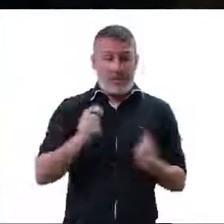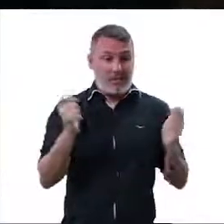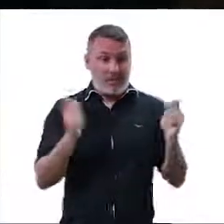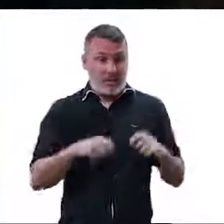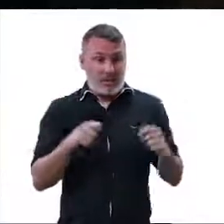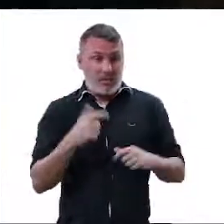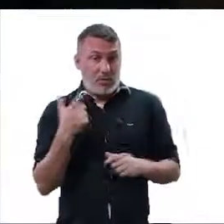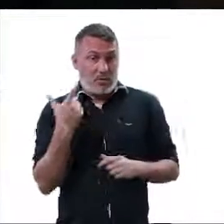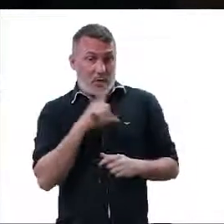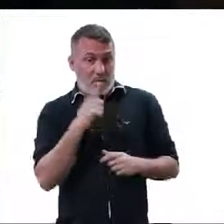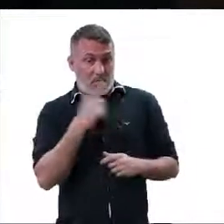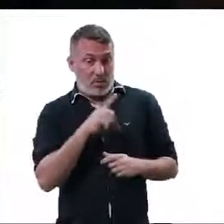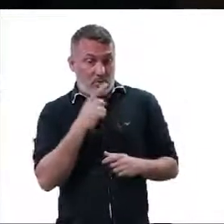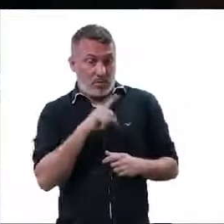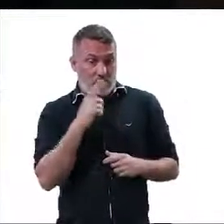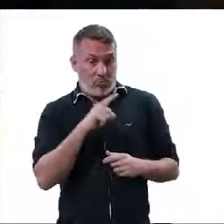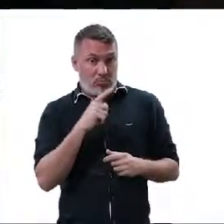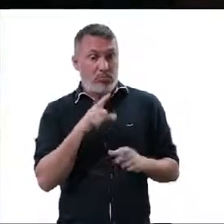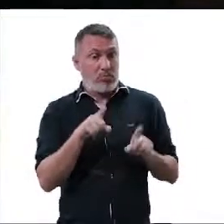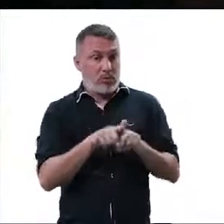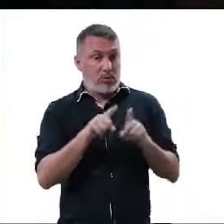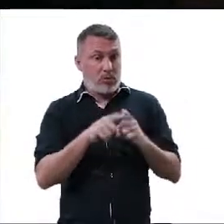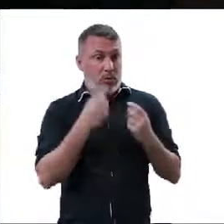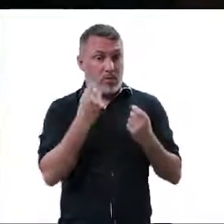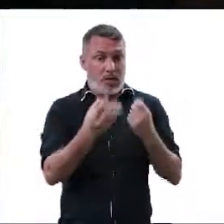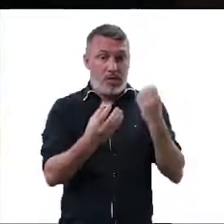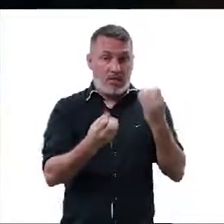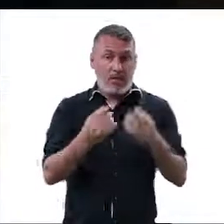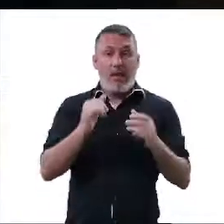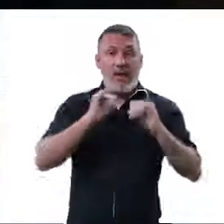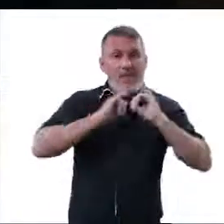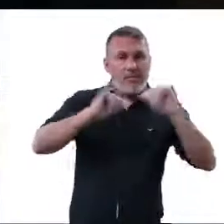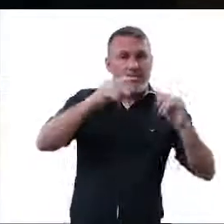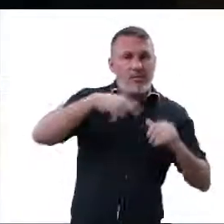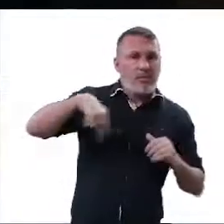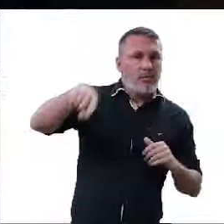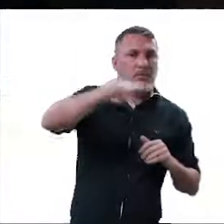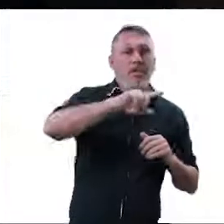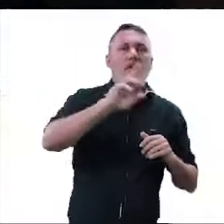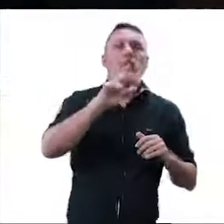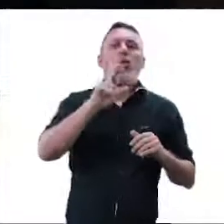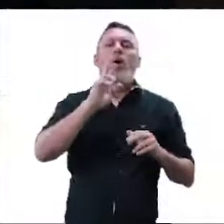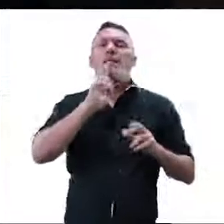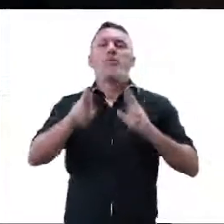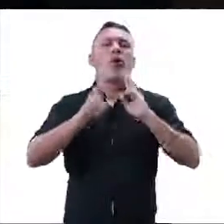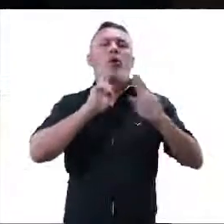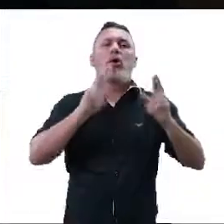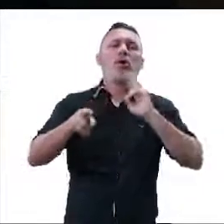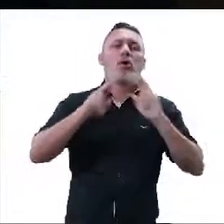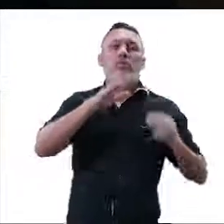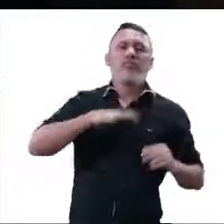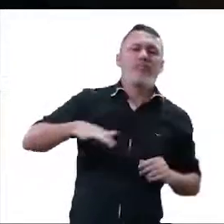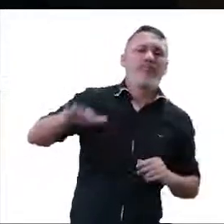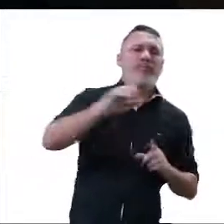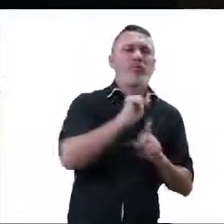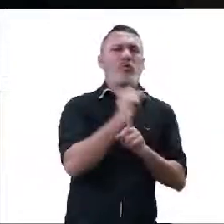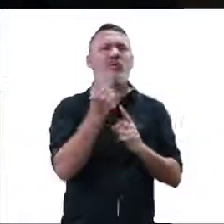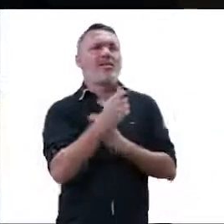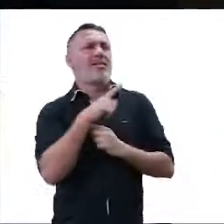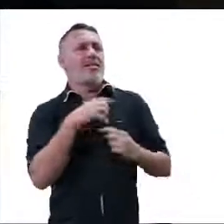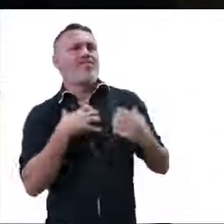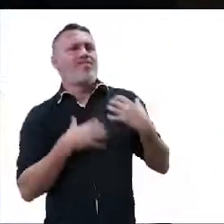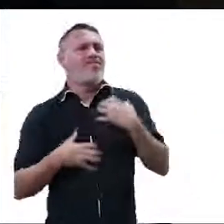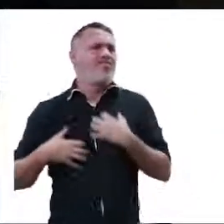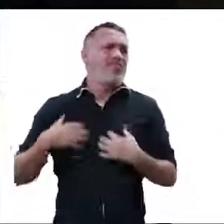funcionar e fornecer, dar as respostas que os homens tanto procuram, né, as pessoas tanto